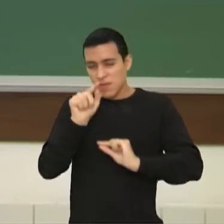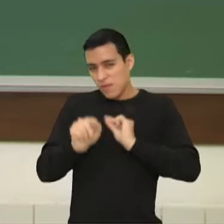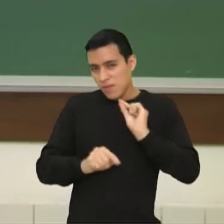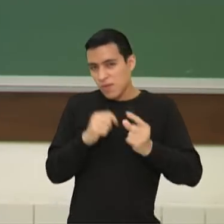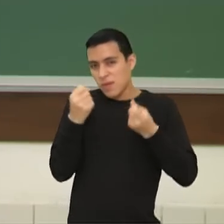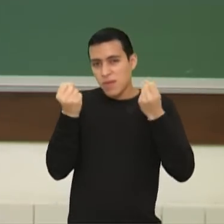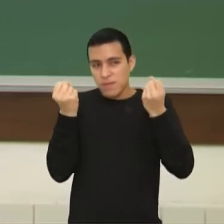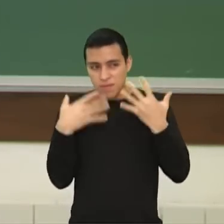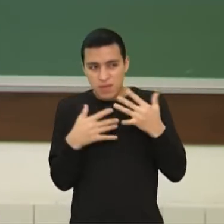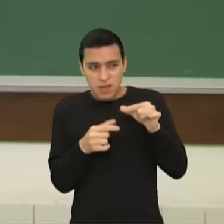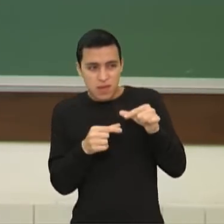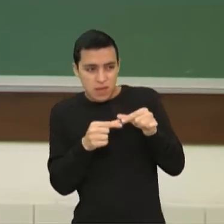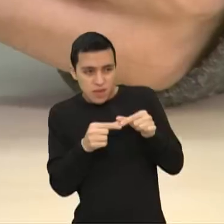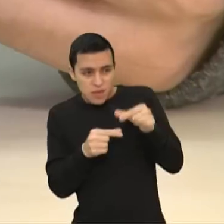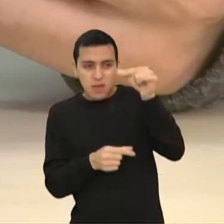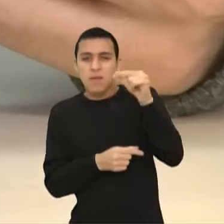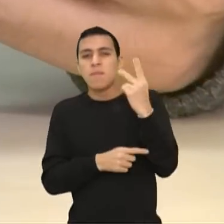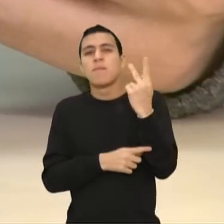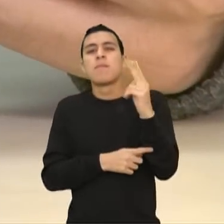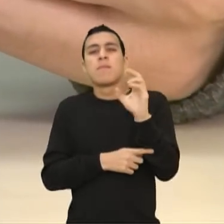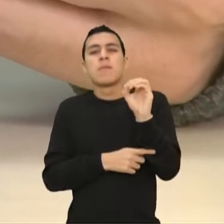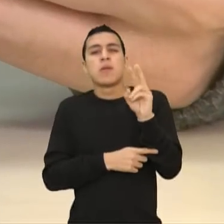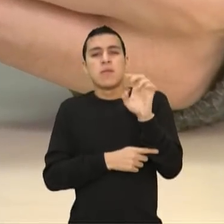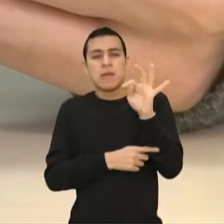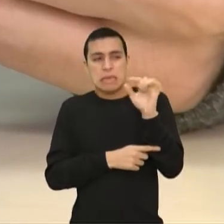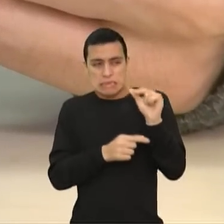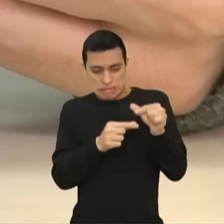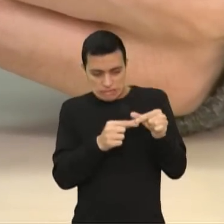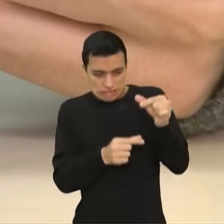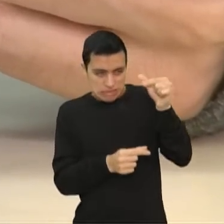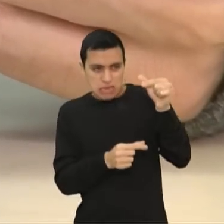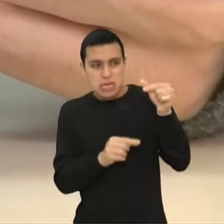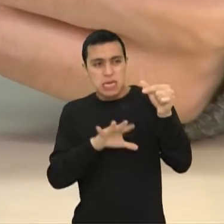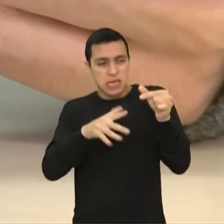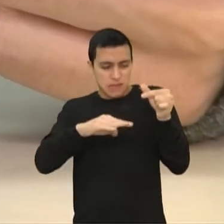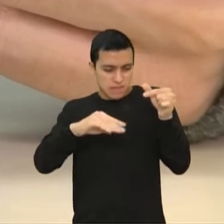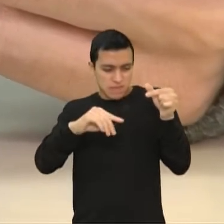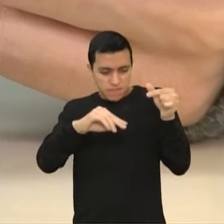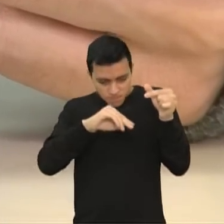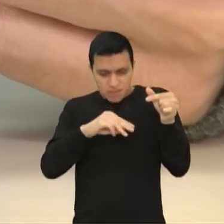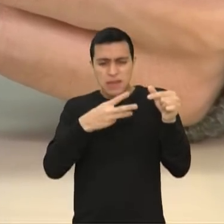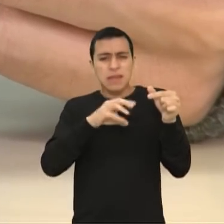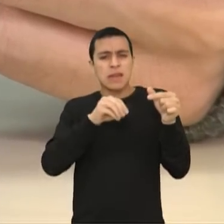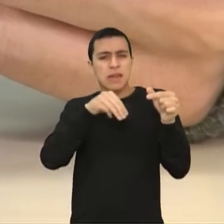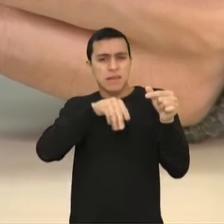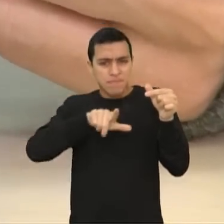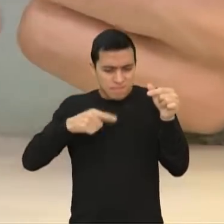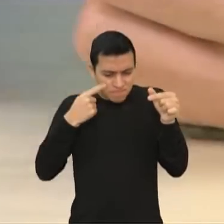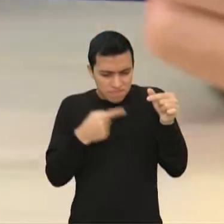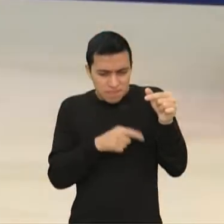vocês. Uma proveta. Vocês conseguem perceber que está aproximadamente no 30 ml?